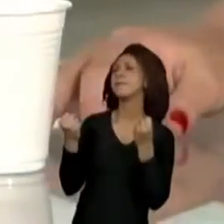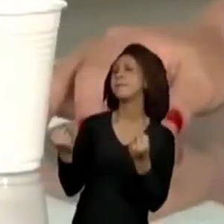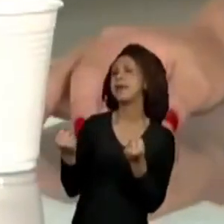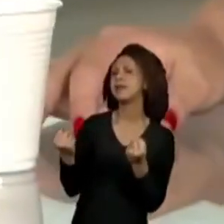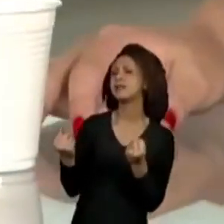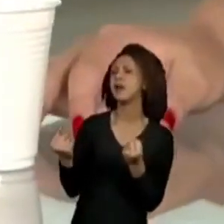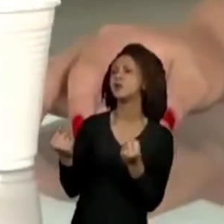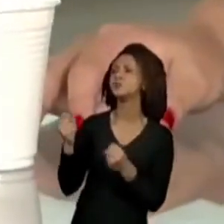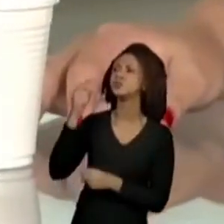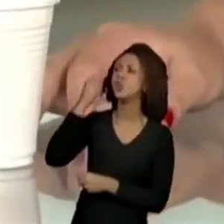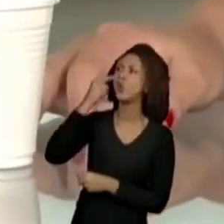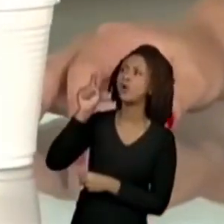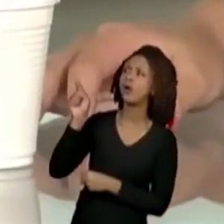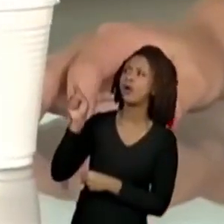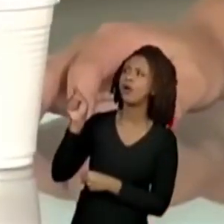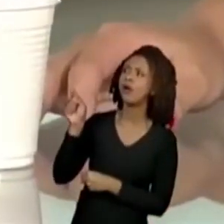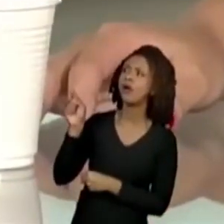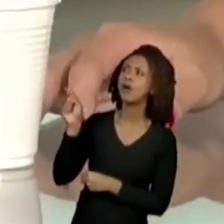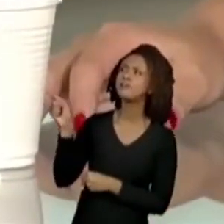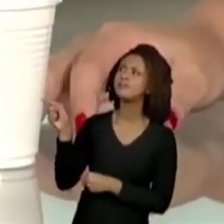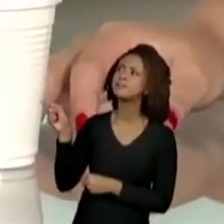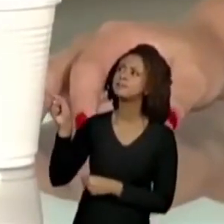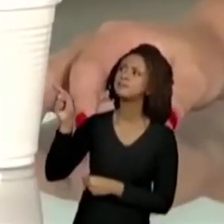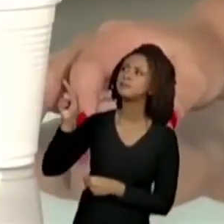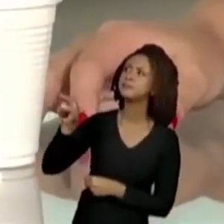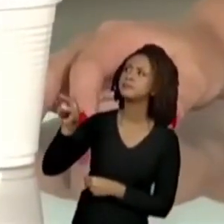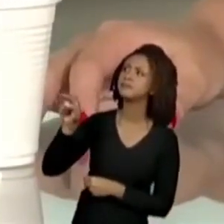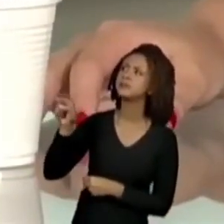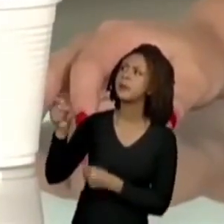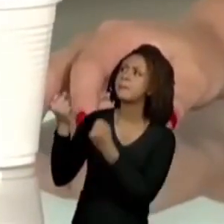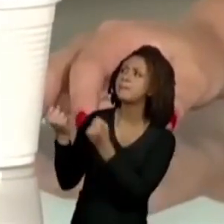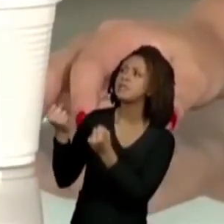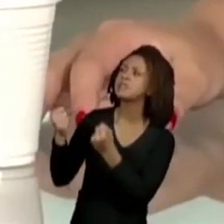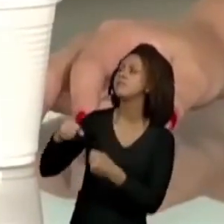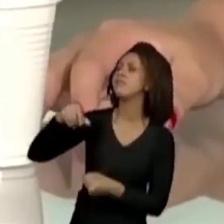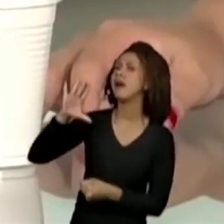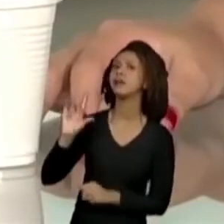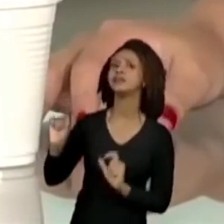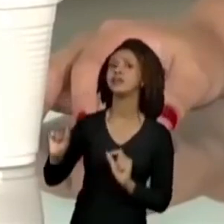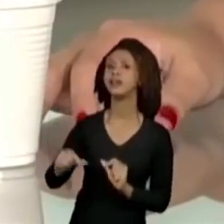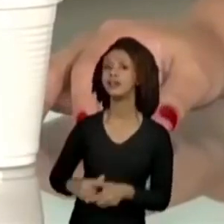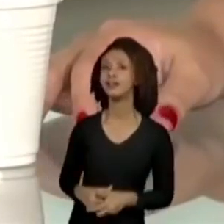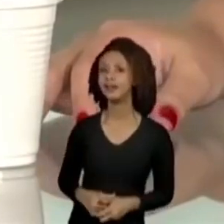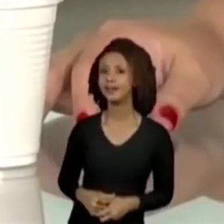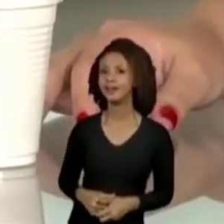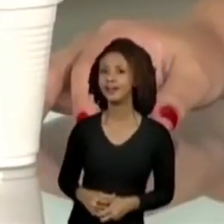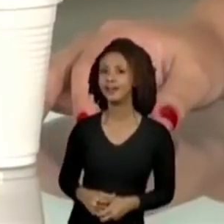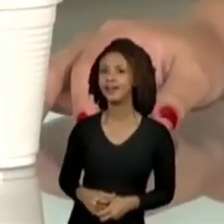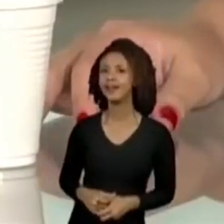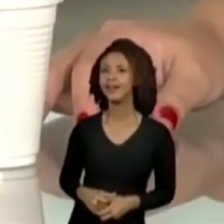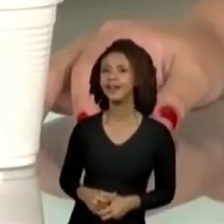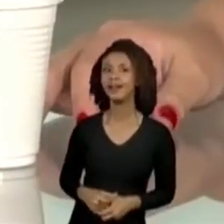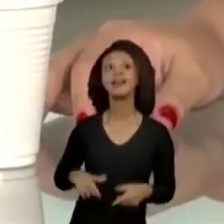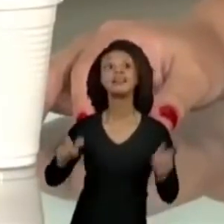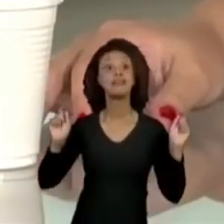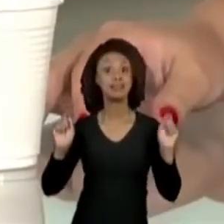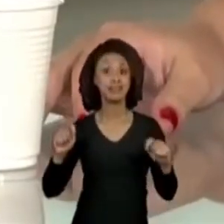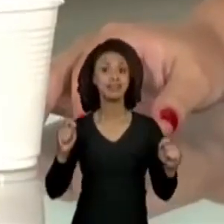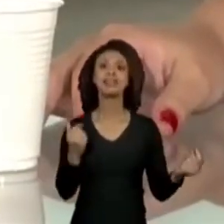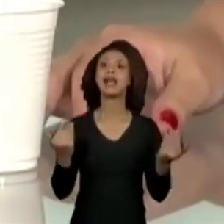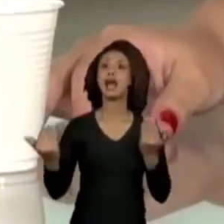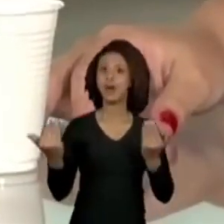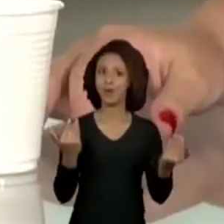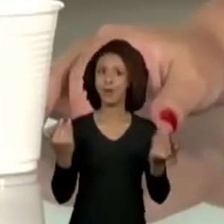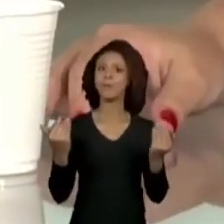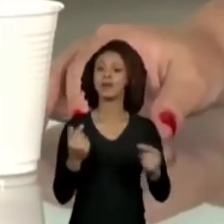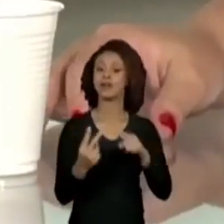pesado? Qual que é o mais pesado? E aí? E dá pra fazer duas comparações